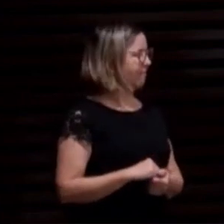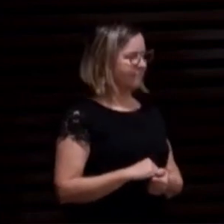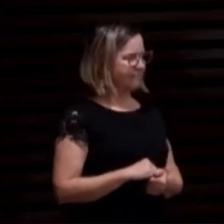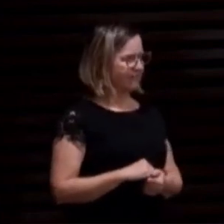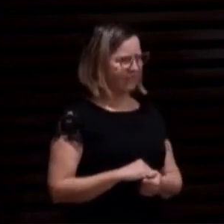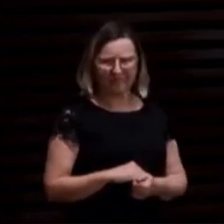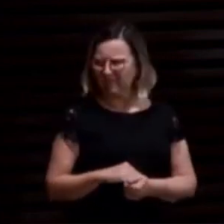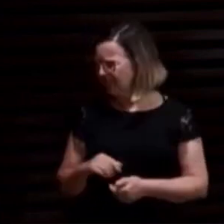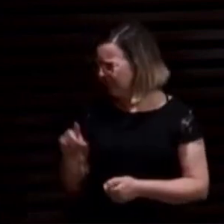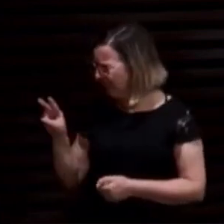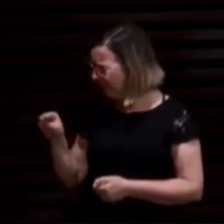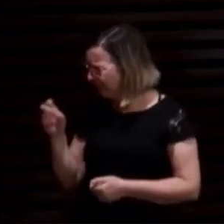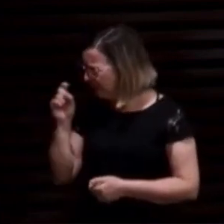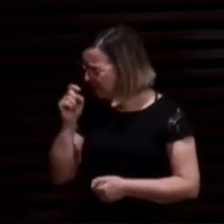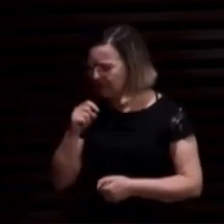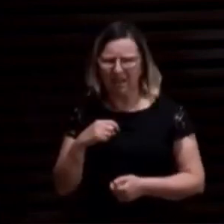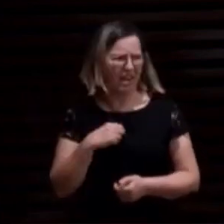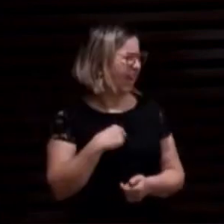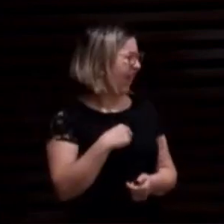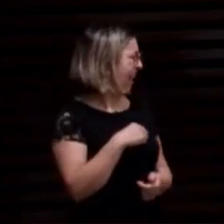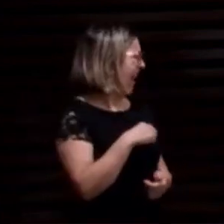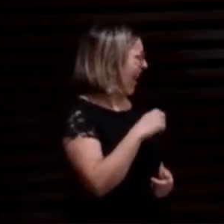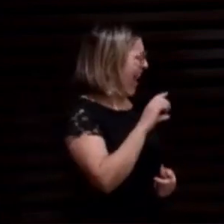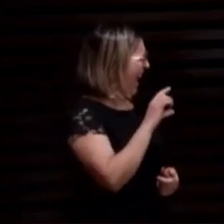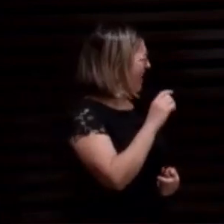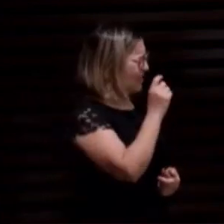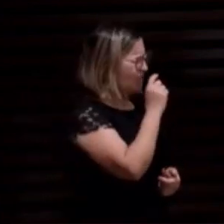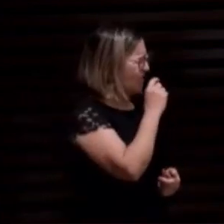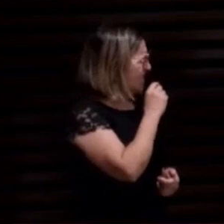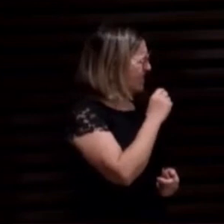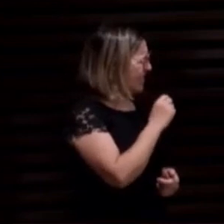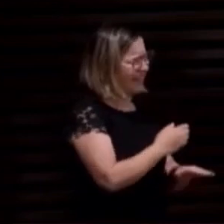A senhora nunca mentiu? Ela disse: mentirinha branca. Eu digo: opa,